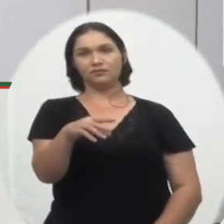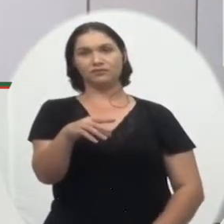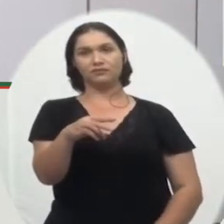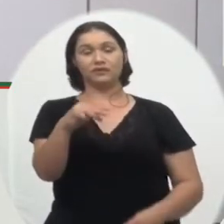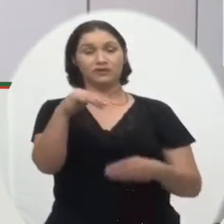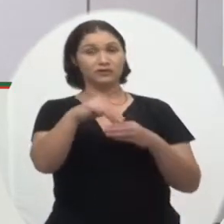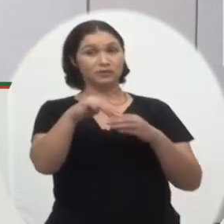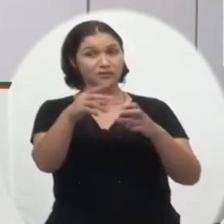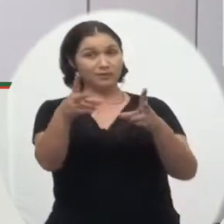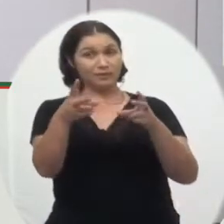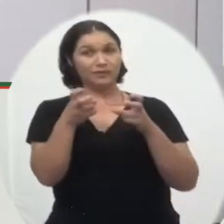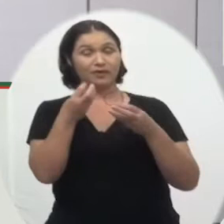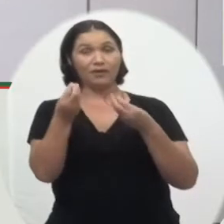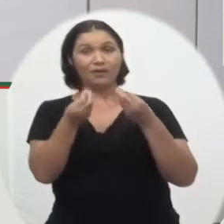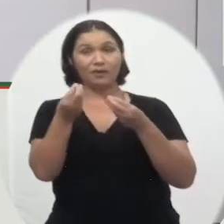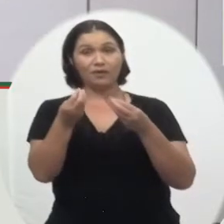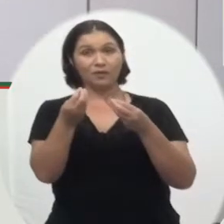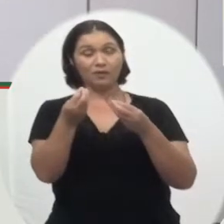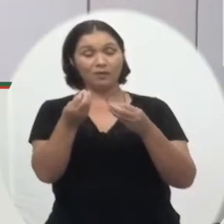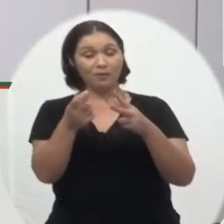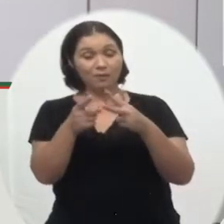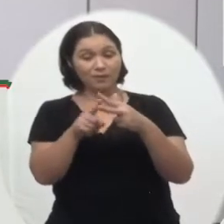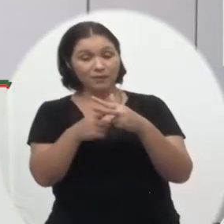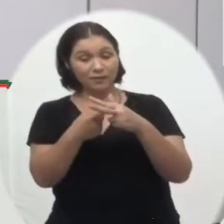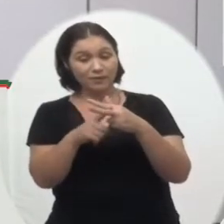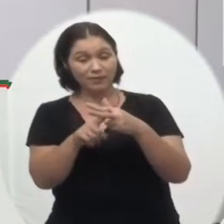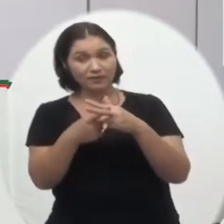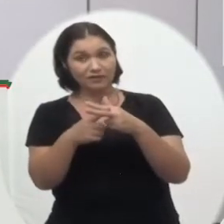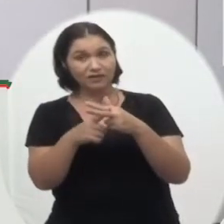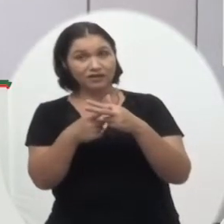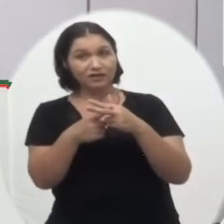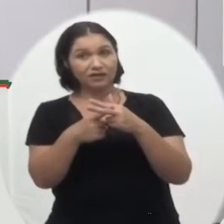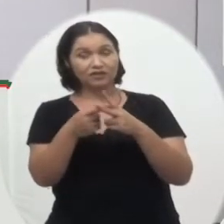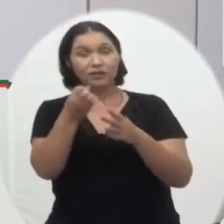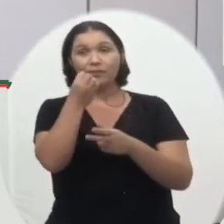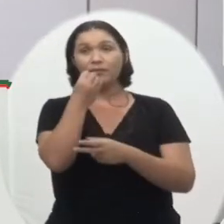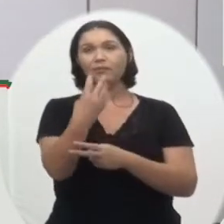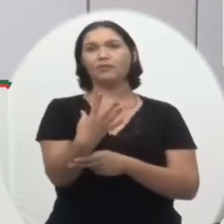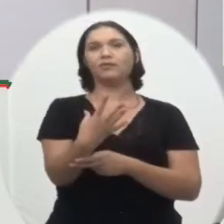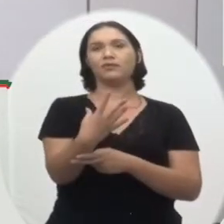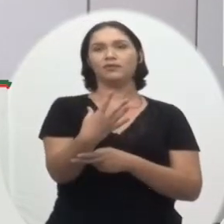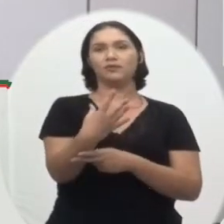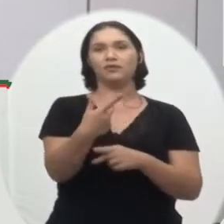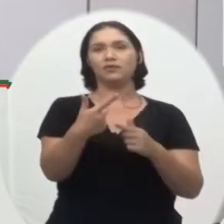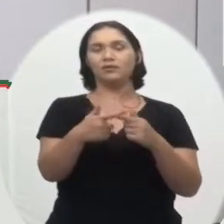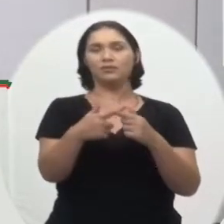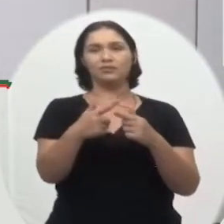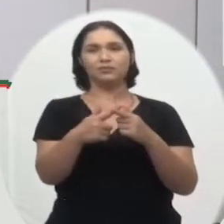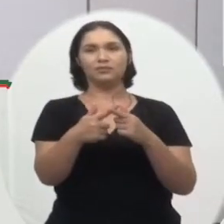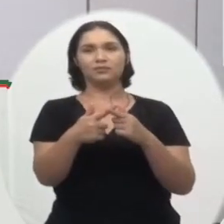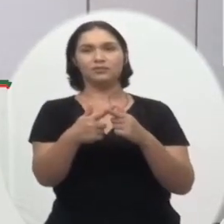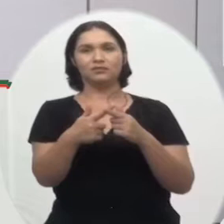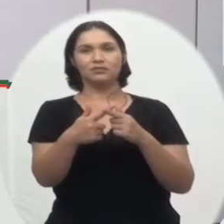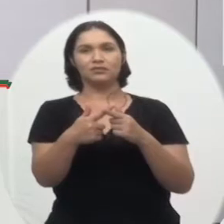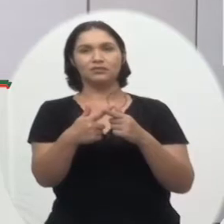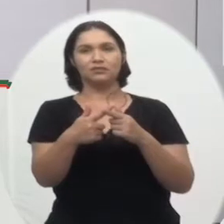custo-benefício dessas reformas de parque, dessas reformas de essa matéria-prima que está sendo